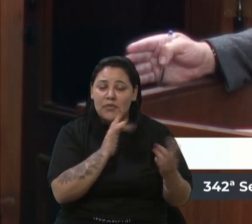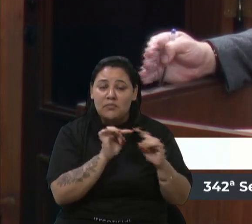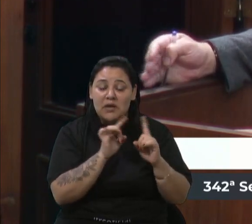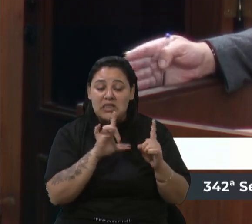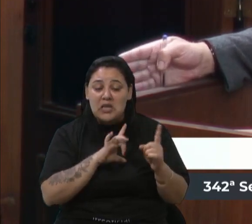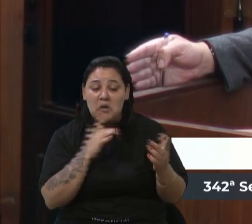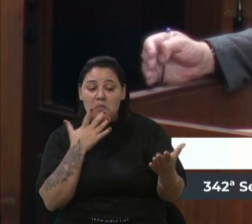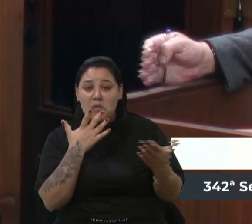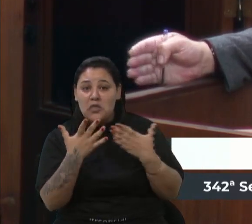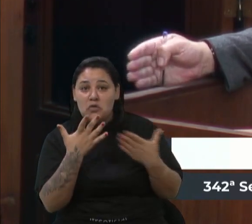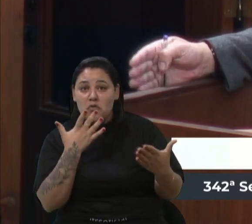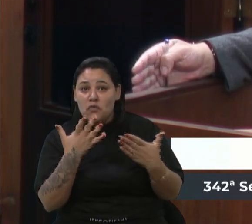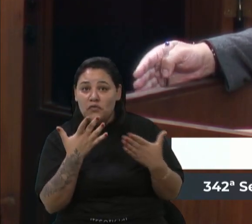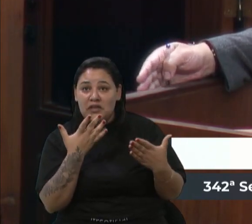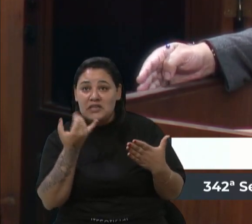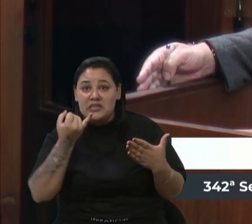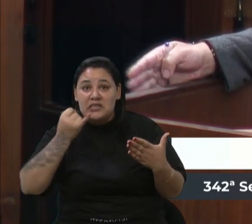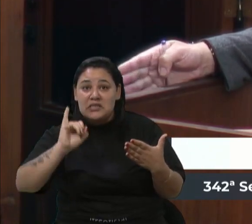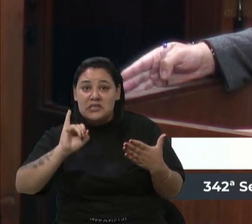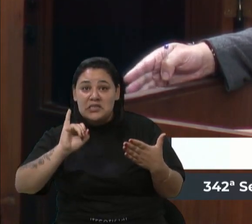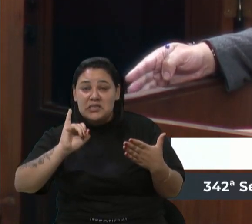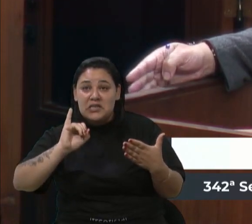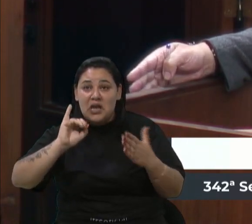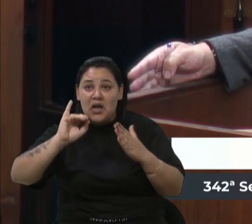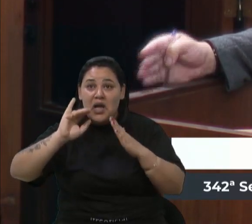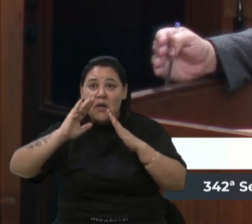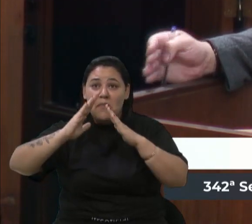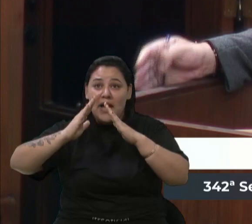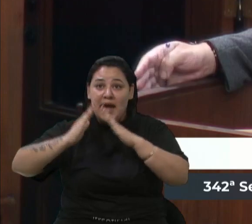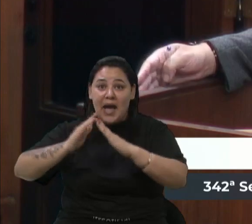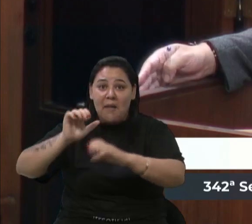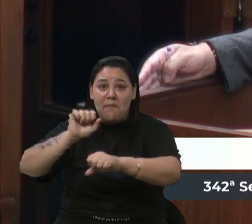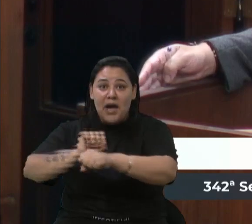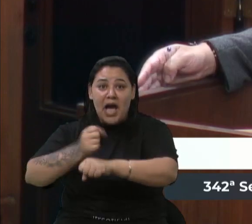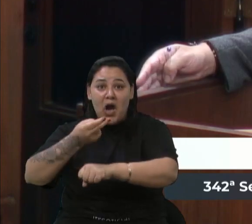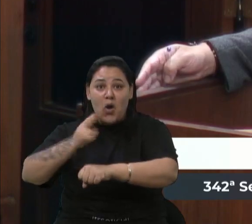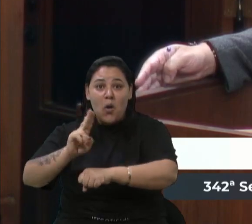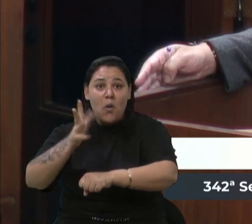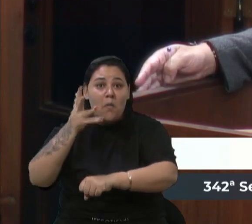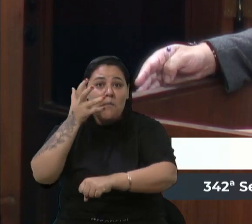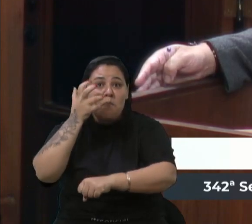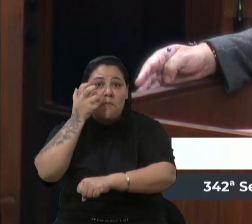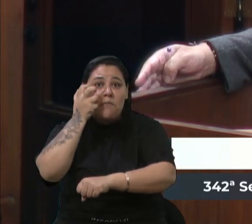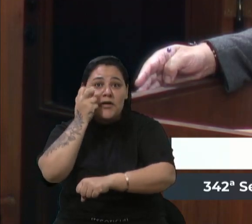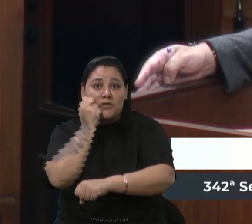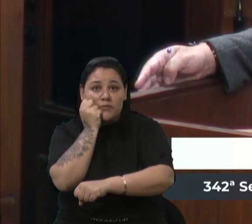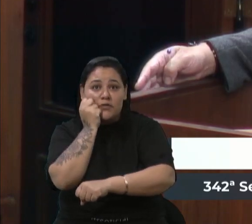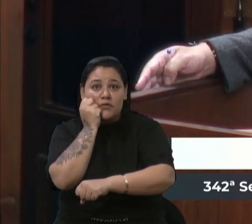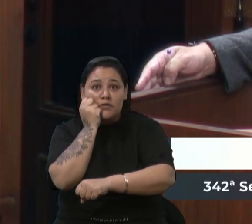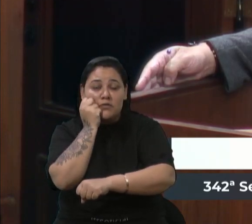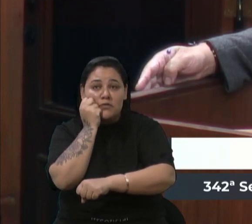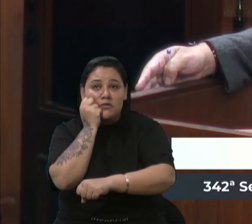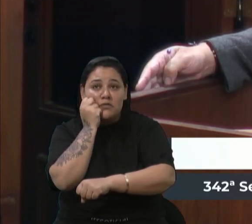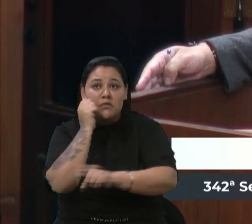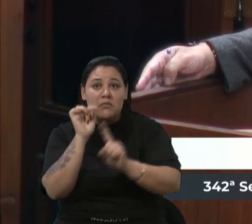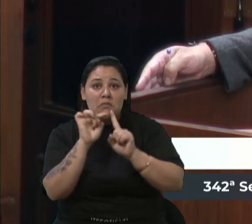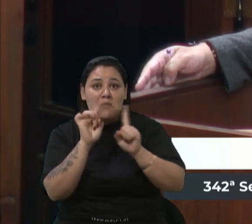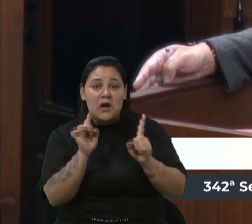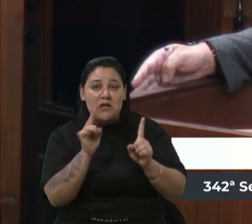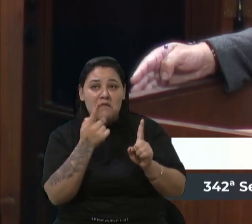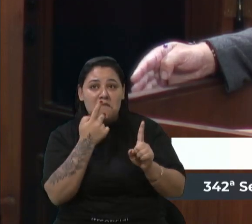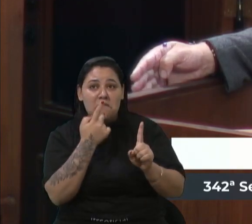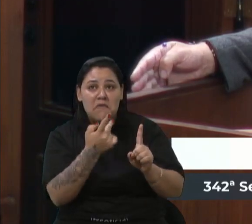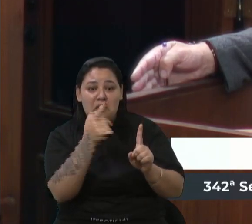se essa casa é tombada ou não pelo patrimônio, mas assim, me anunciou agora que essa casa será demolida. Então,